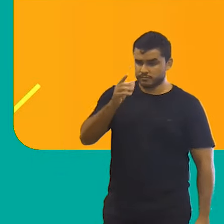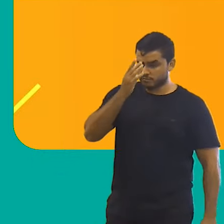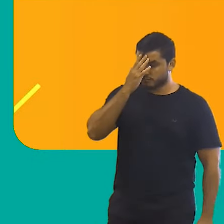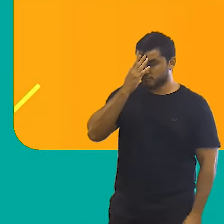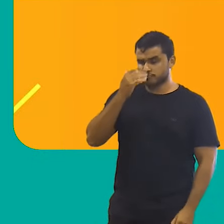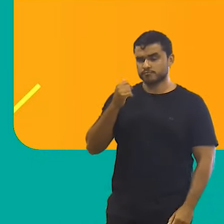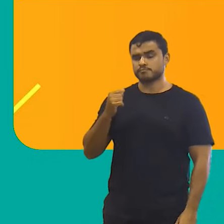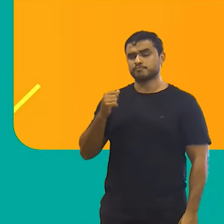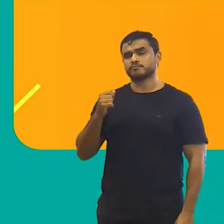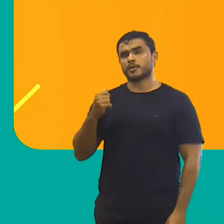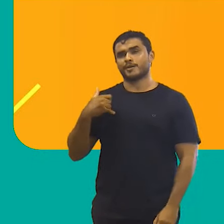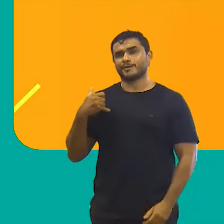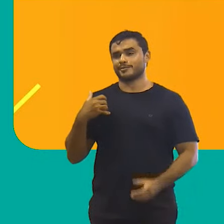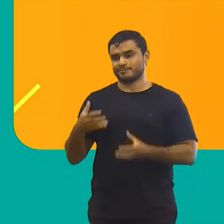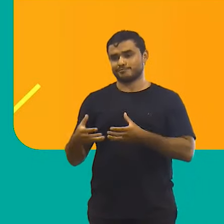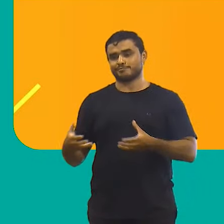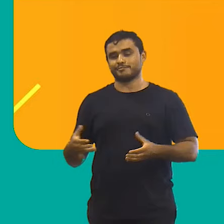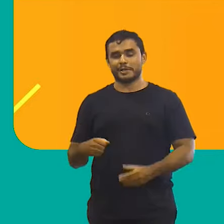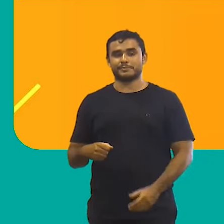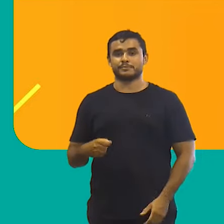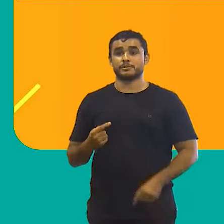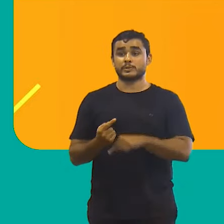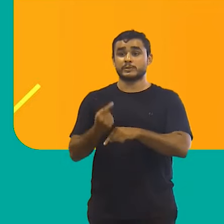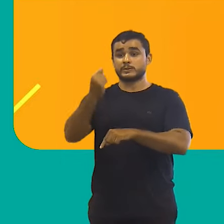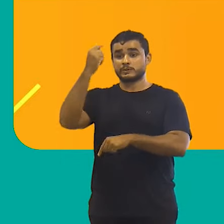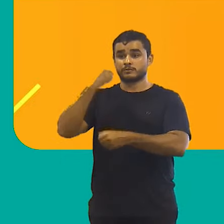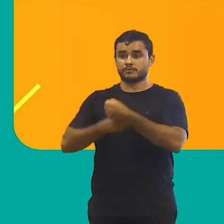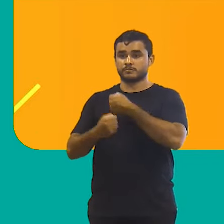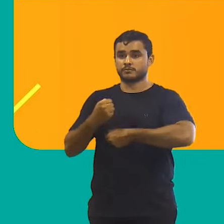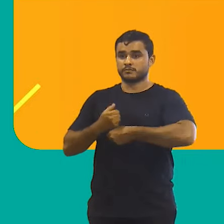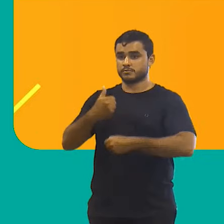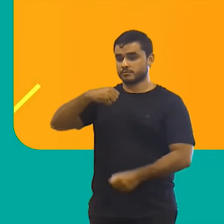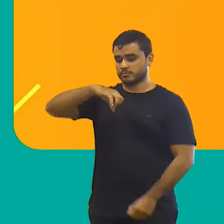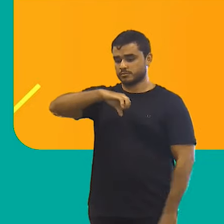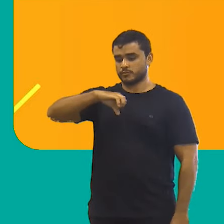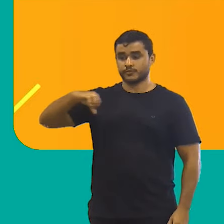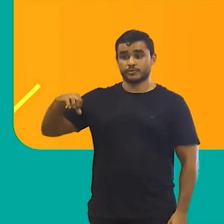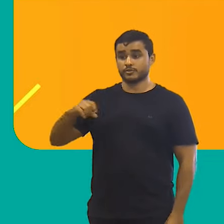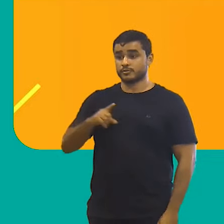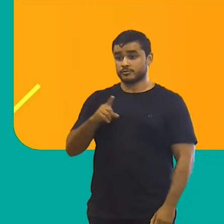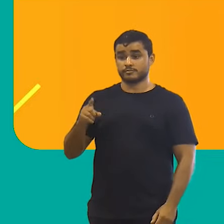A gente estava nos anos de 1999. Os pais de vocês ainda nem se conheciam.